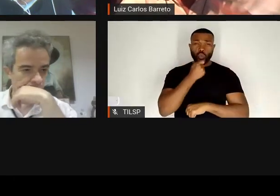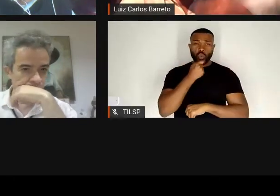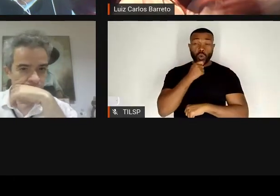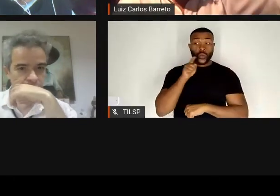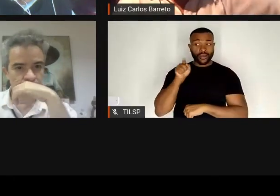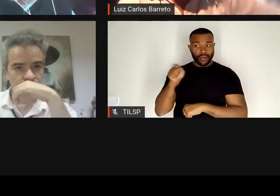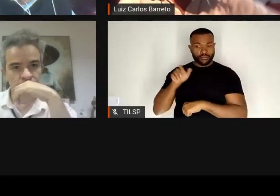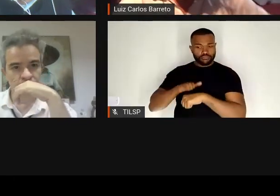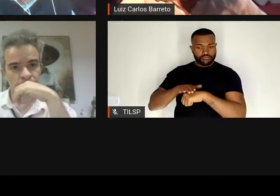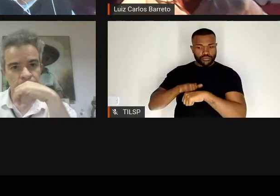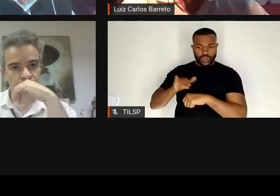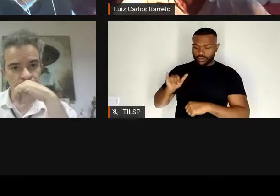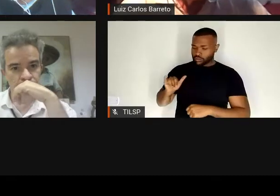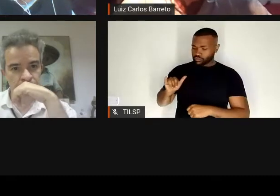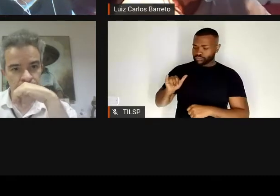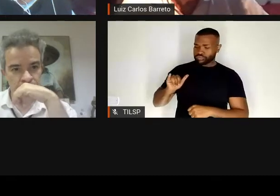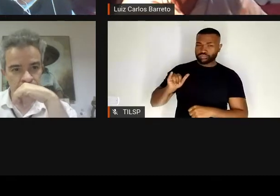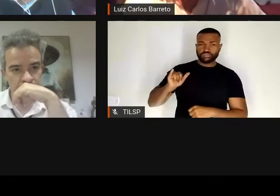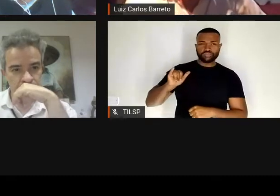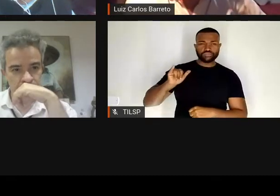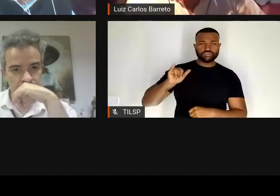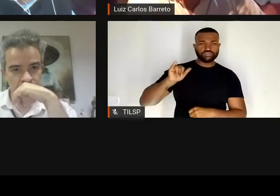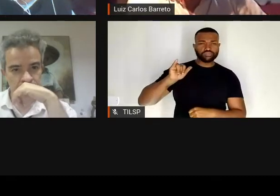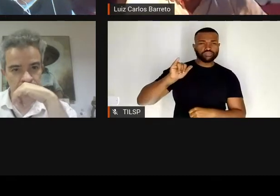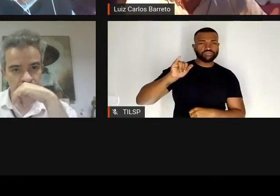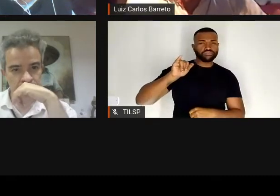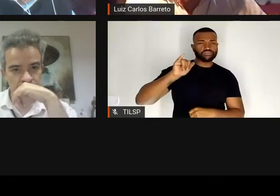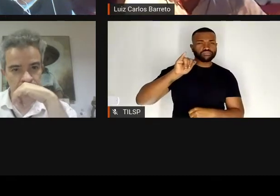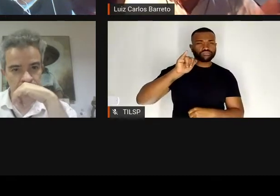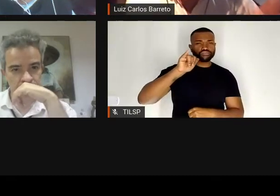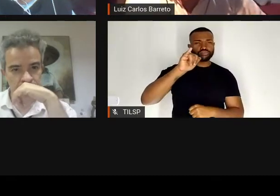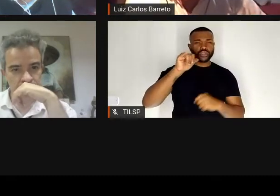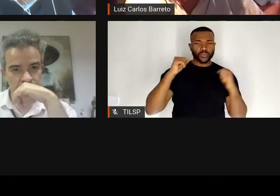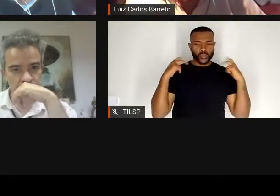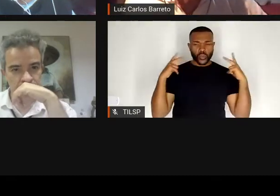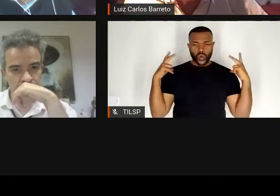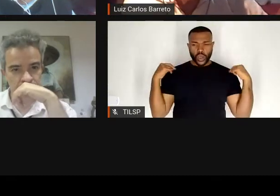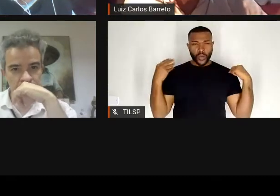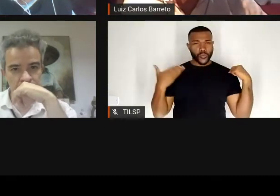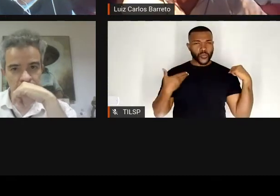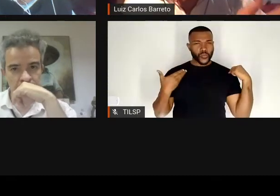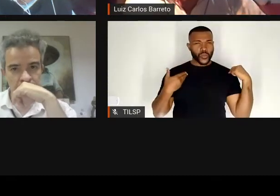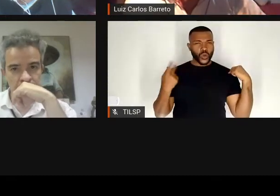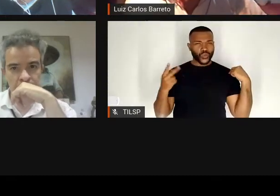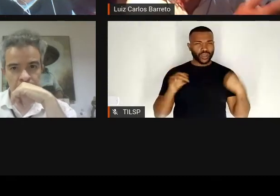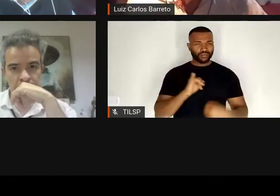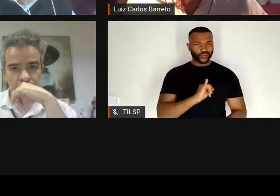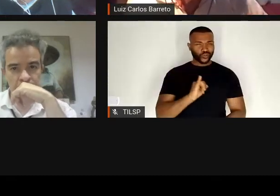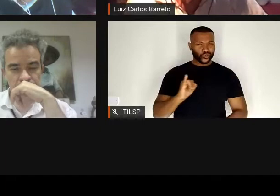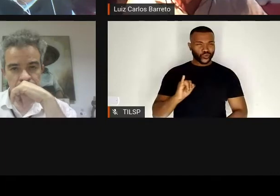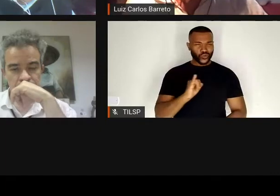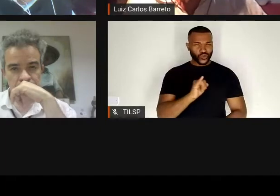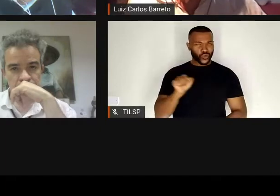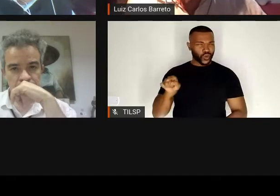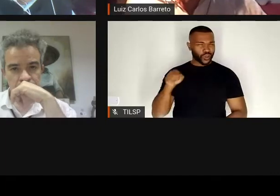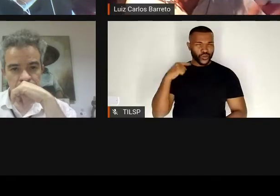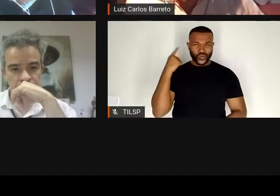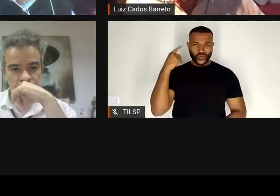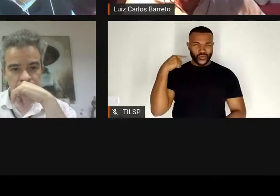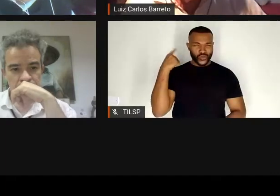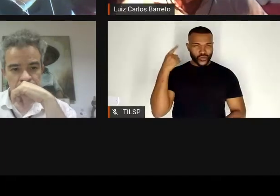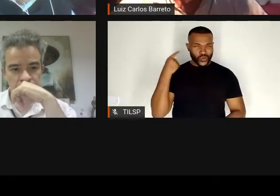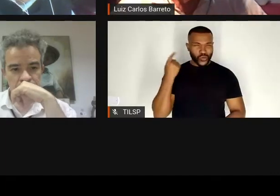fazia. Tinha um piloto amigo dele, que era um instrutor dele, meio maluco, que era